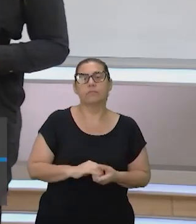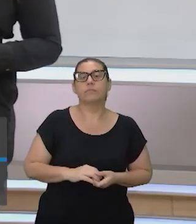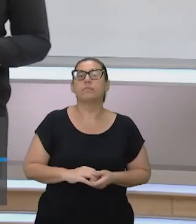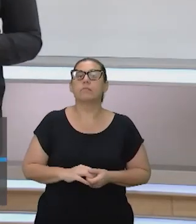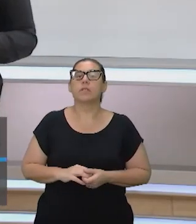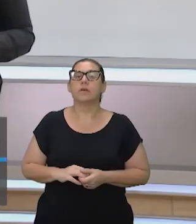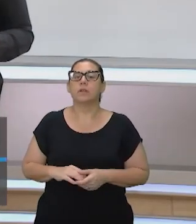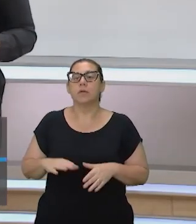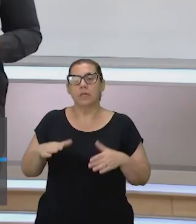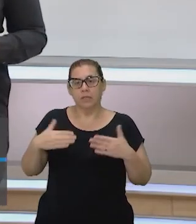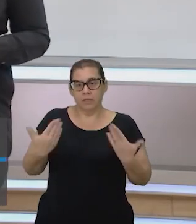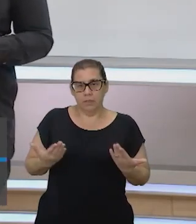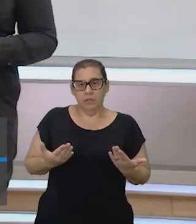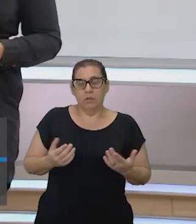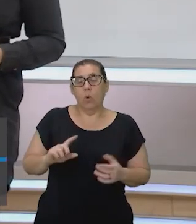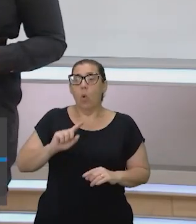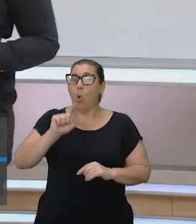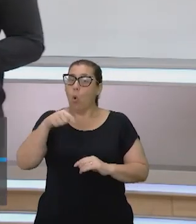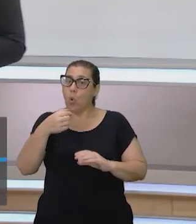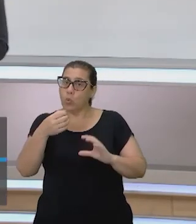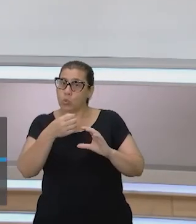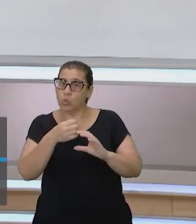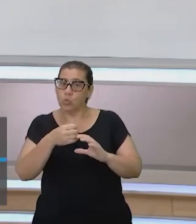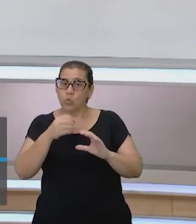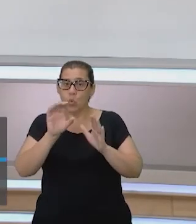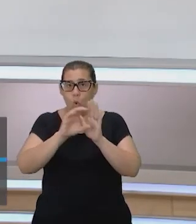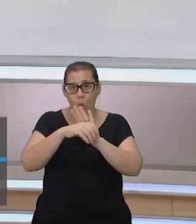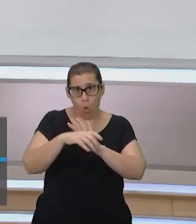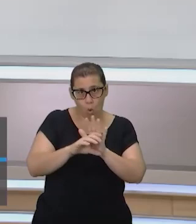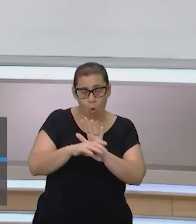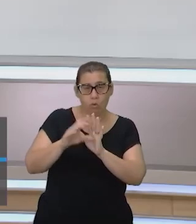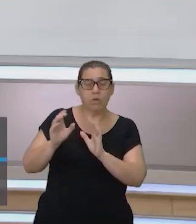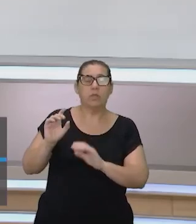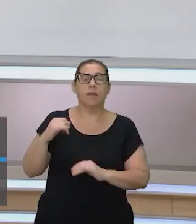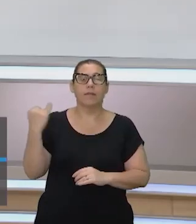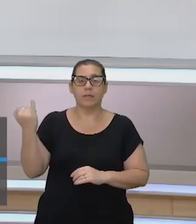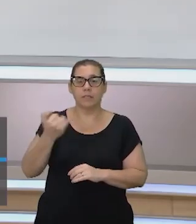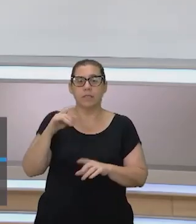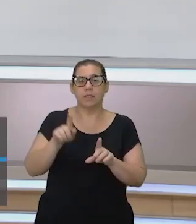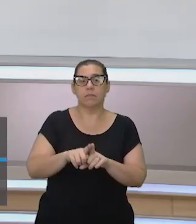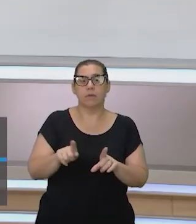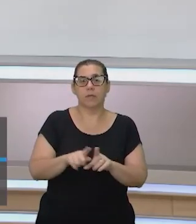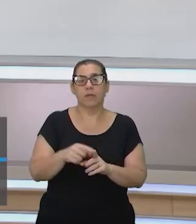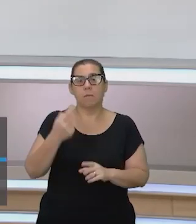gente, a gente vai falar agora de um outro conceito interessante, que é o conceito de kit em arte, tá? Que eu vou até